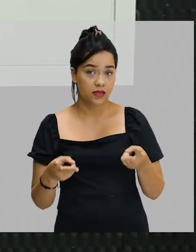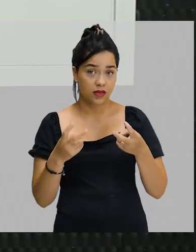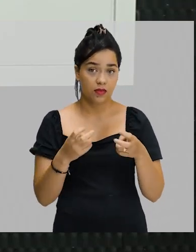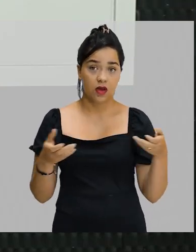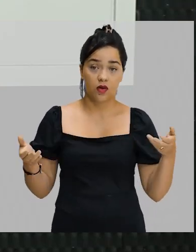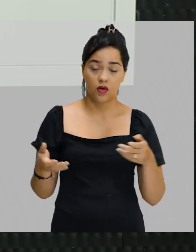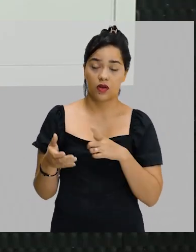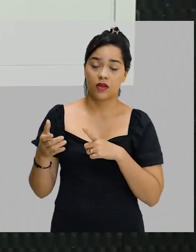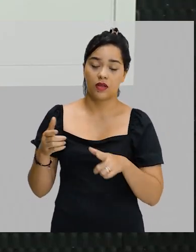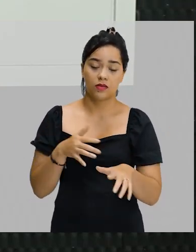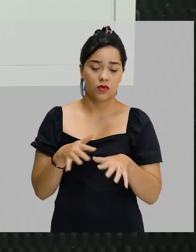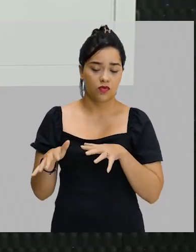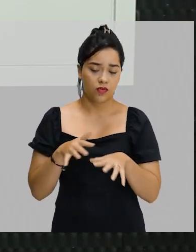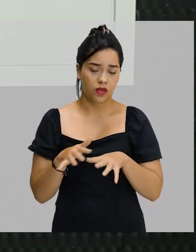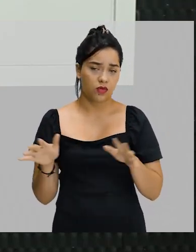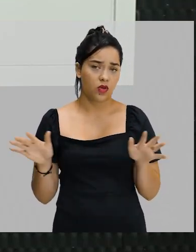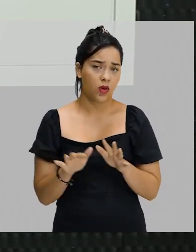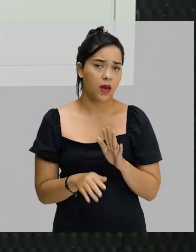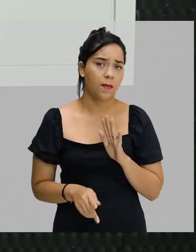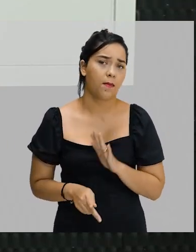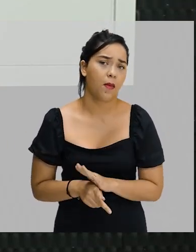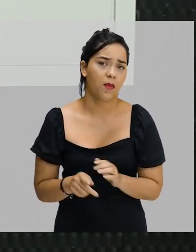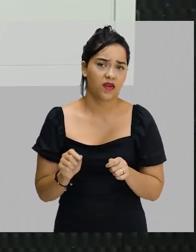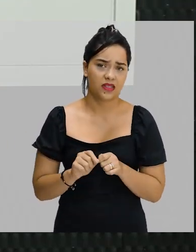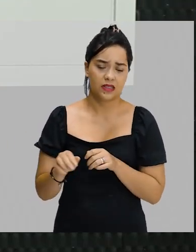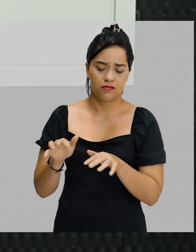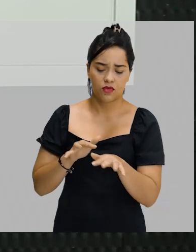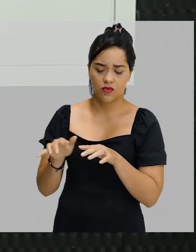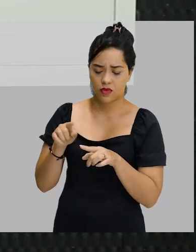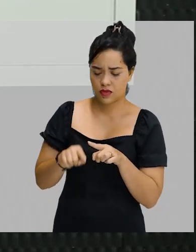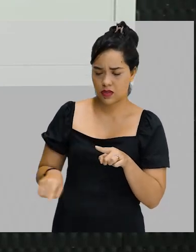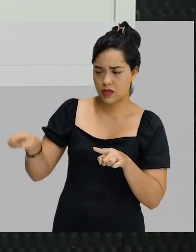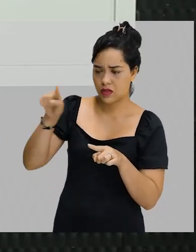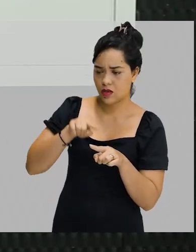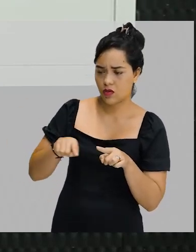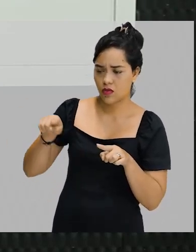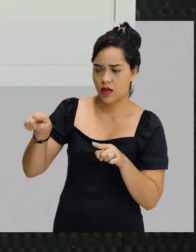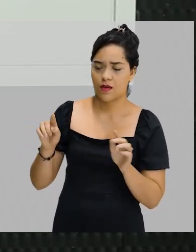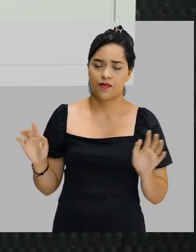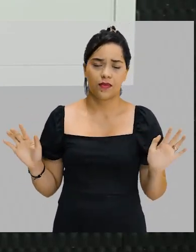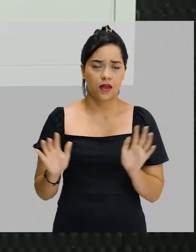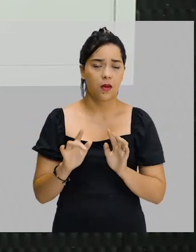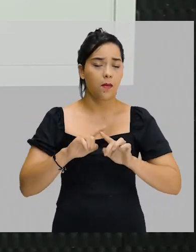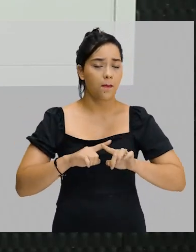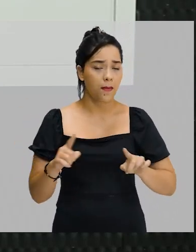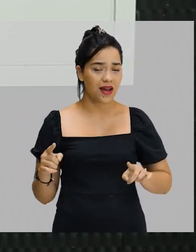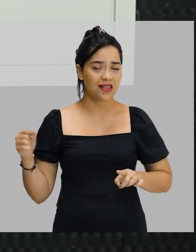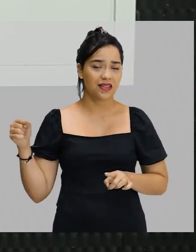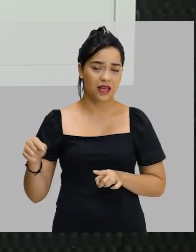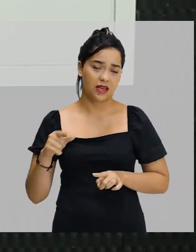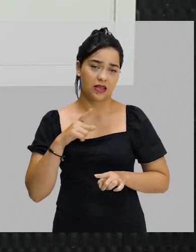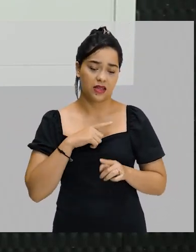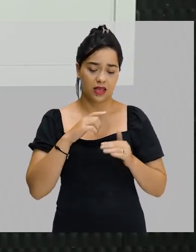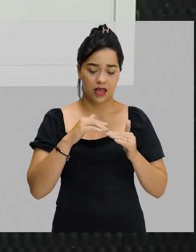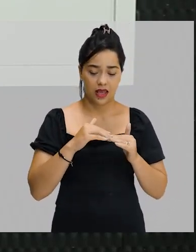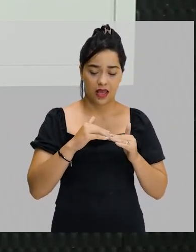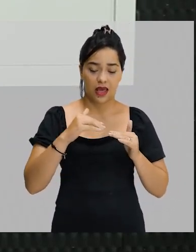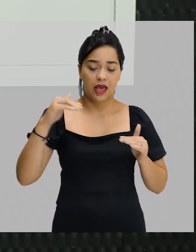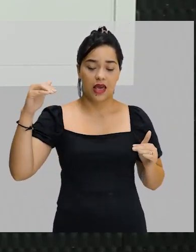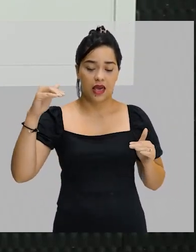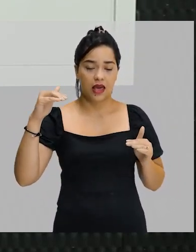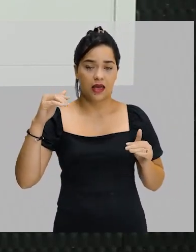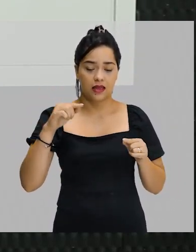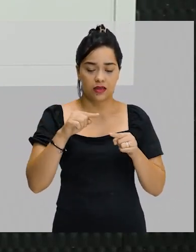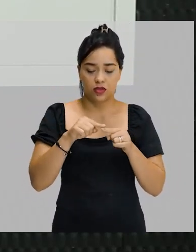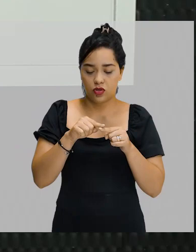deste movimento não vai ser a partícula fazendo um movimento circular. Mas é ela em linha reta indo